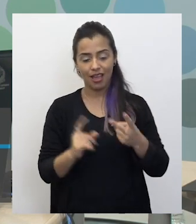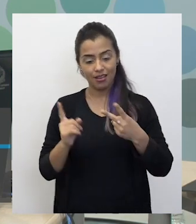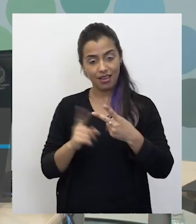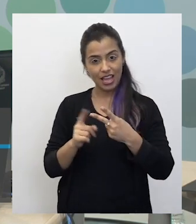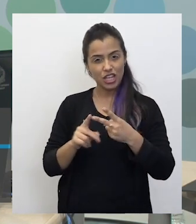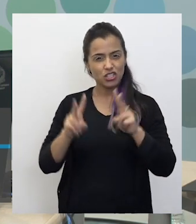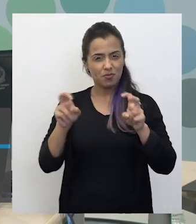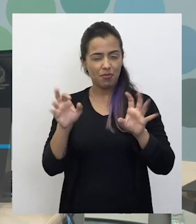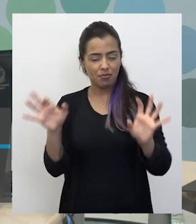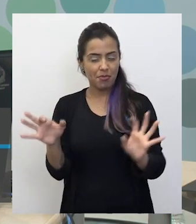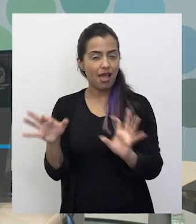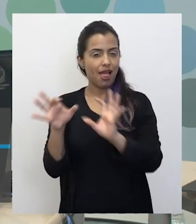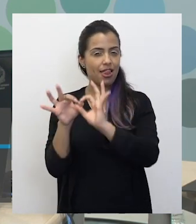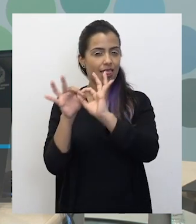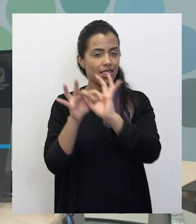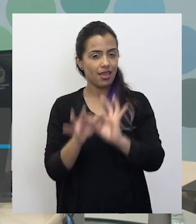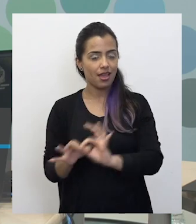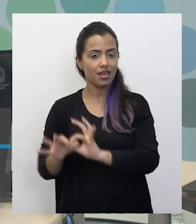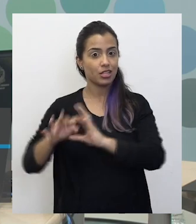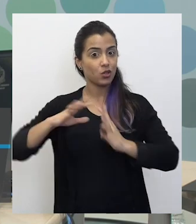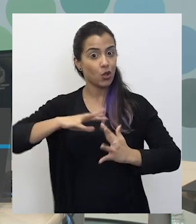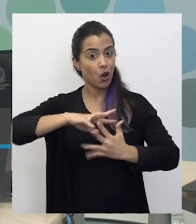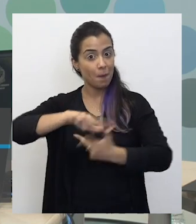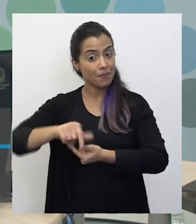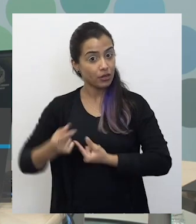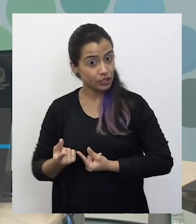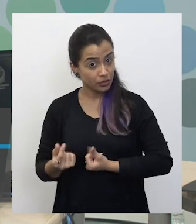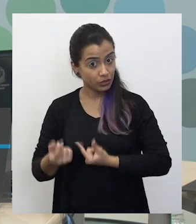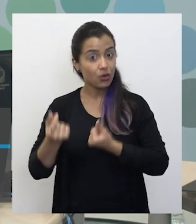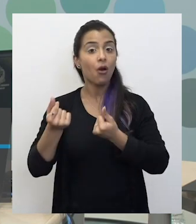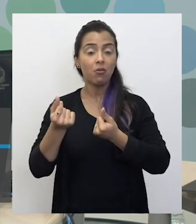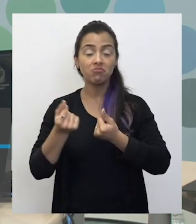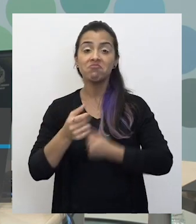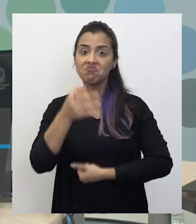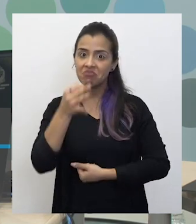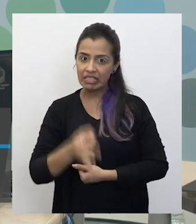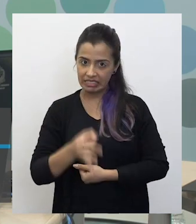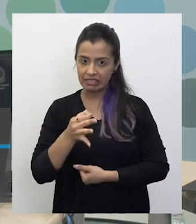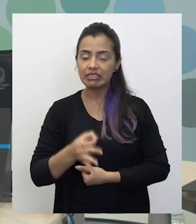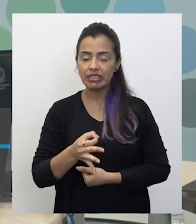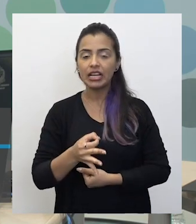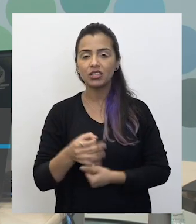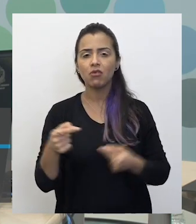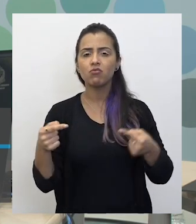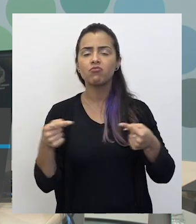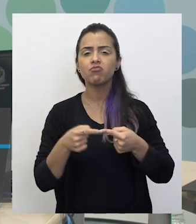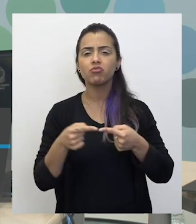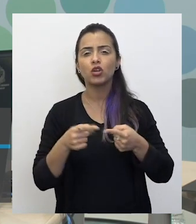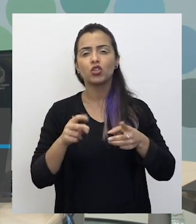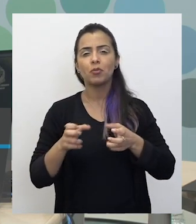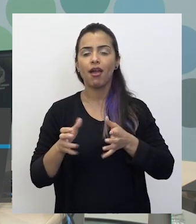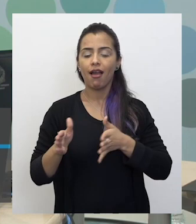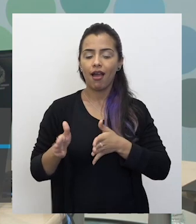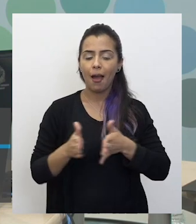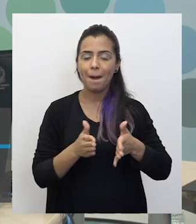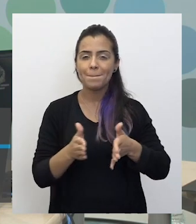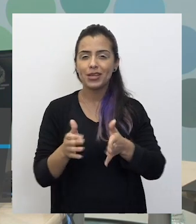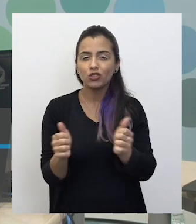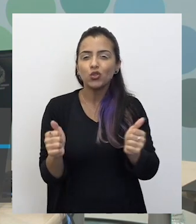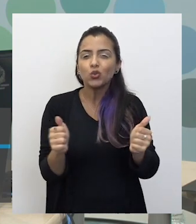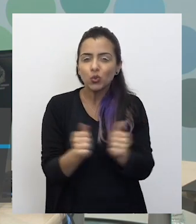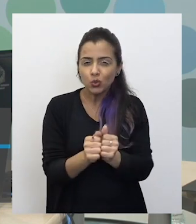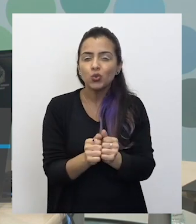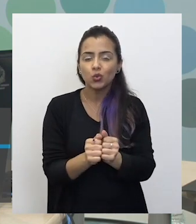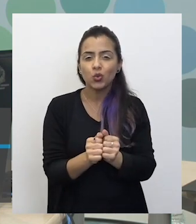aliança global, né, essa aliança econômica, esse viés, né, de caminhar economicamente, dessa